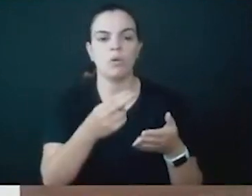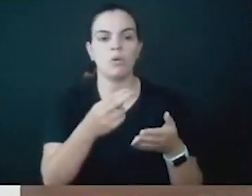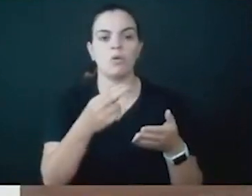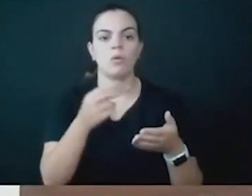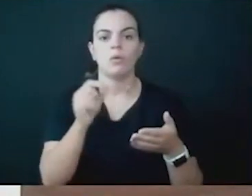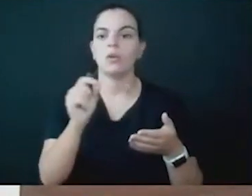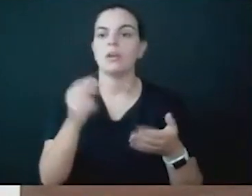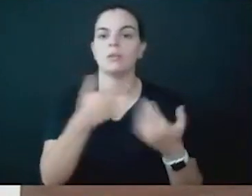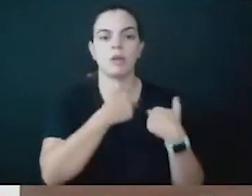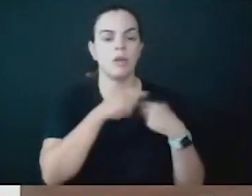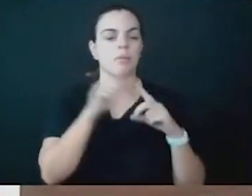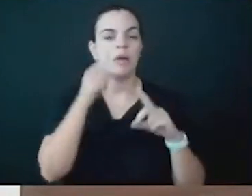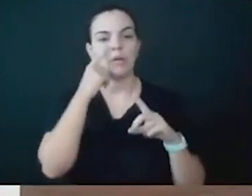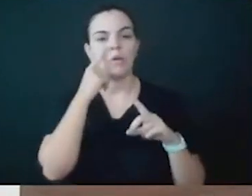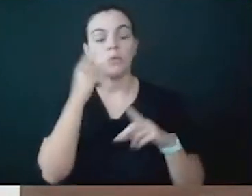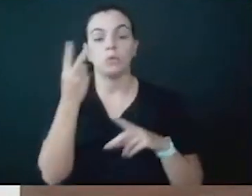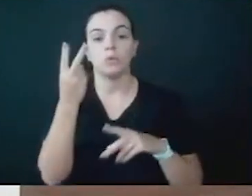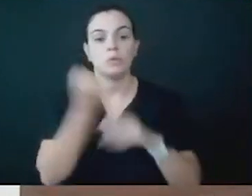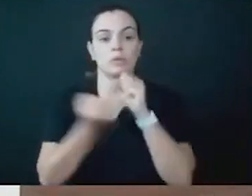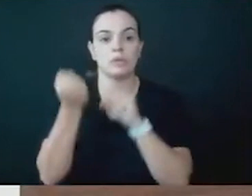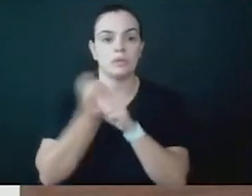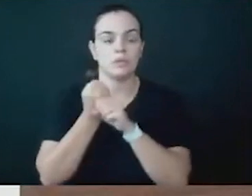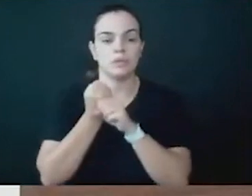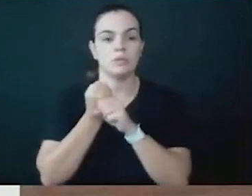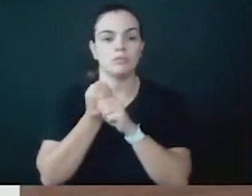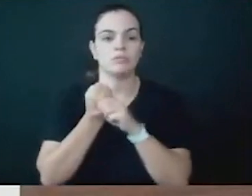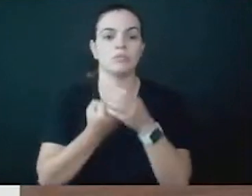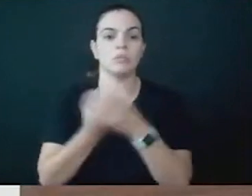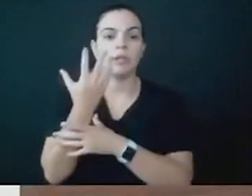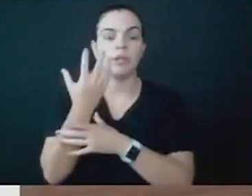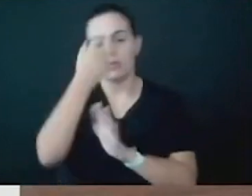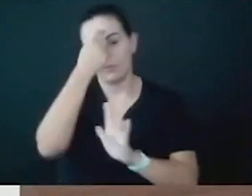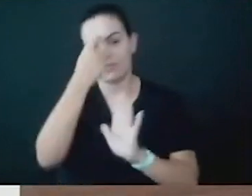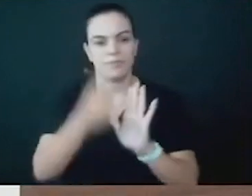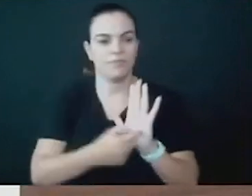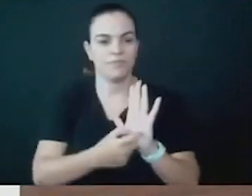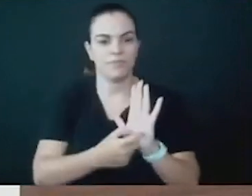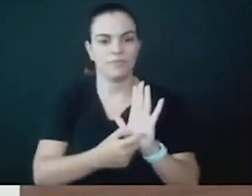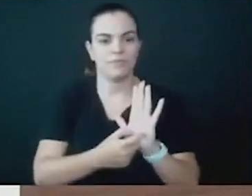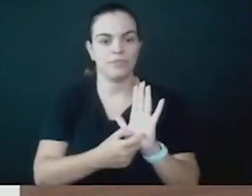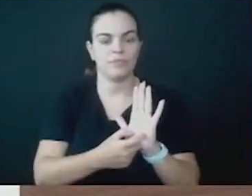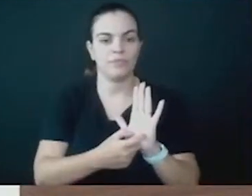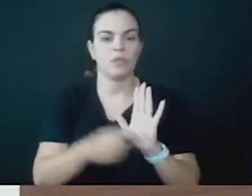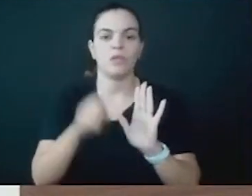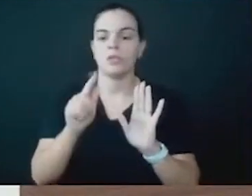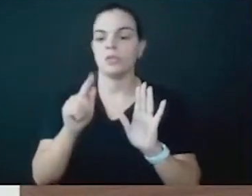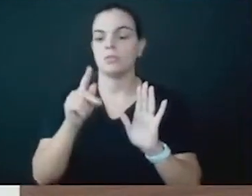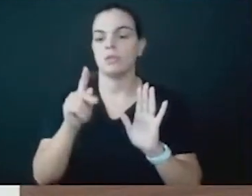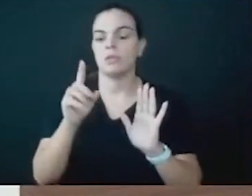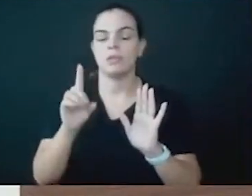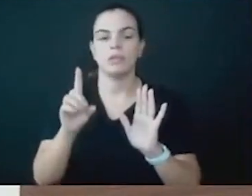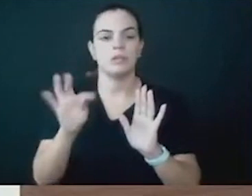atrás, o surgimento da inteligência artificial no varejo, né, que surgiu o ChatGPT e depois muitos